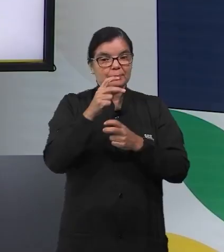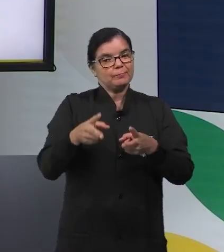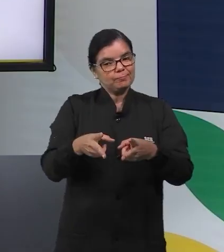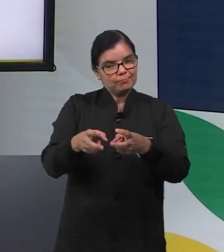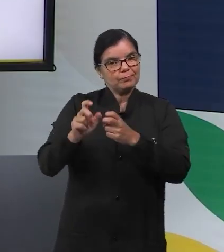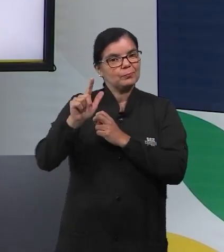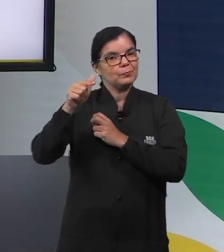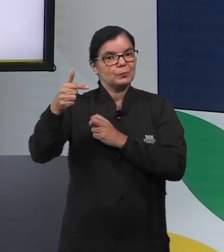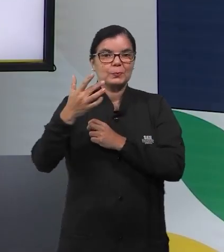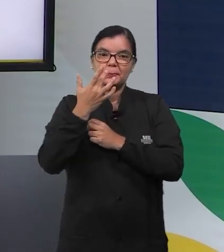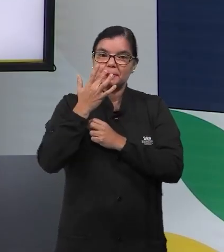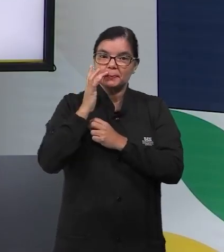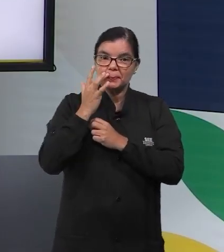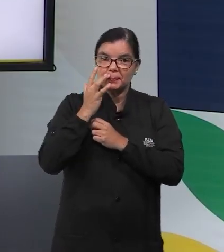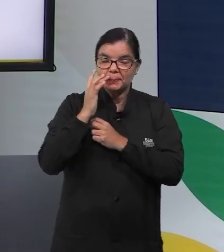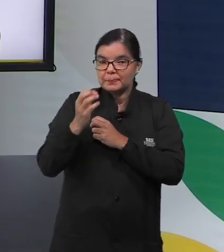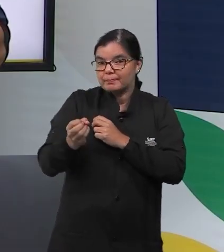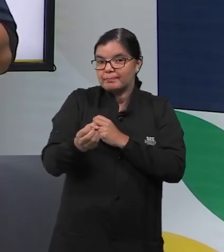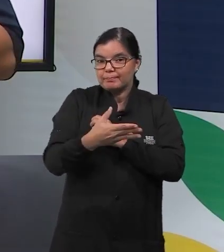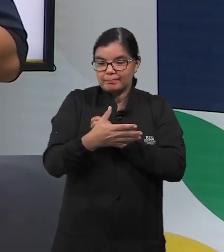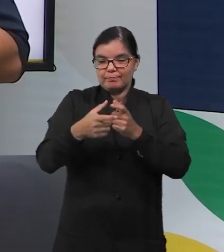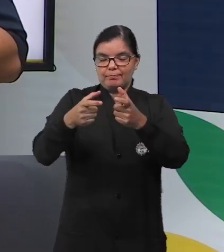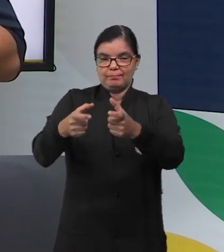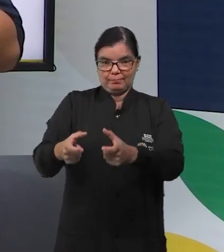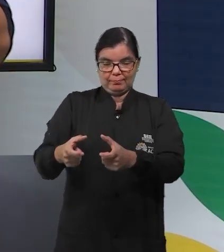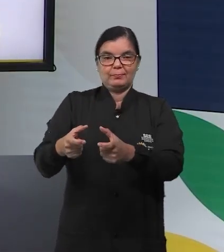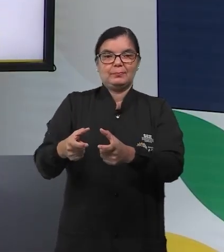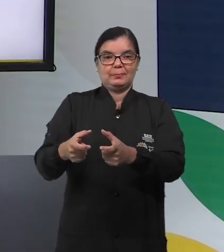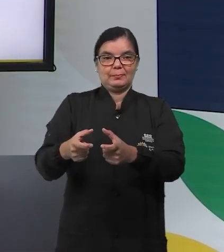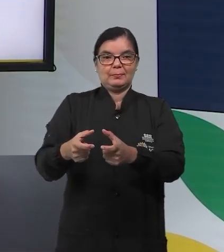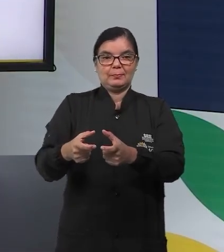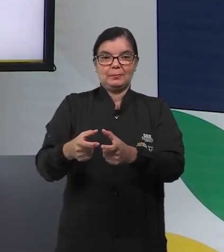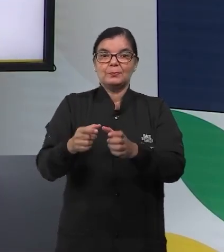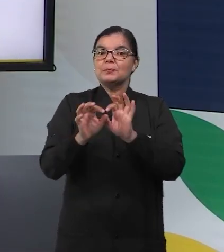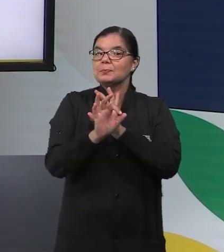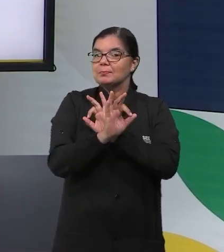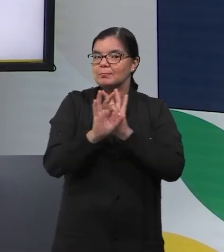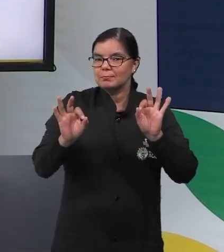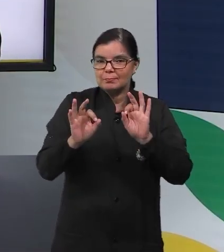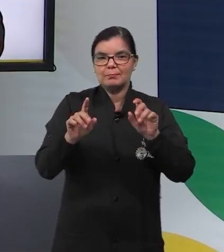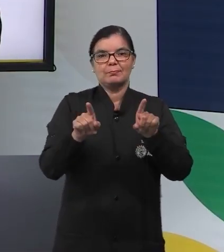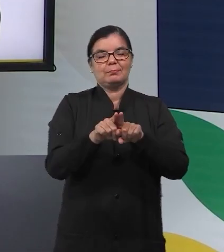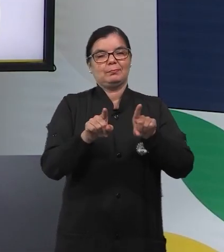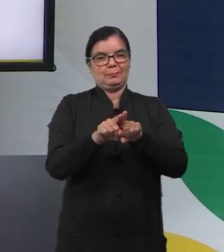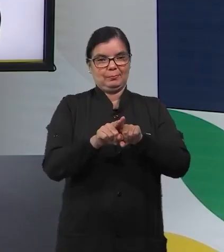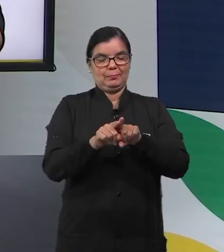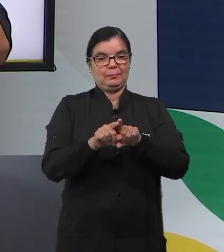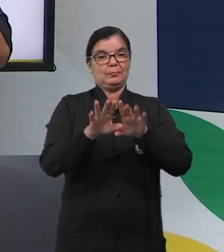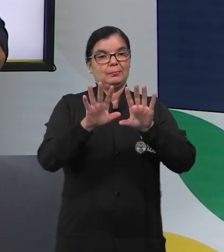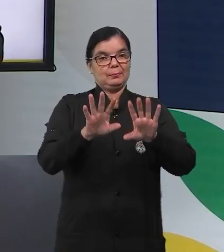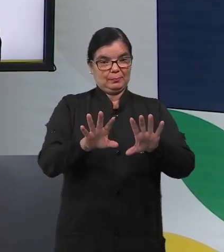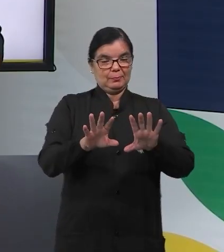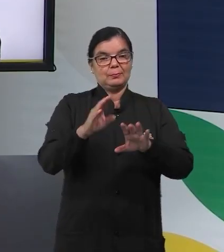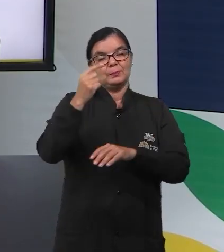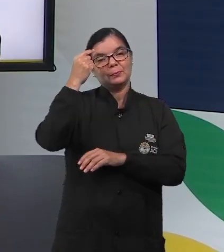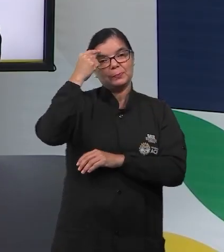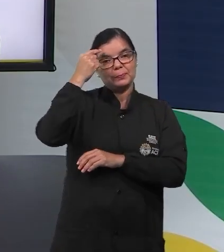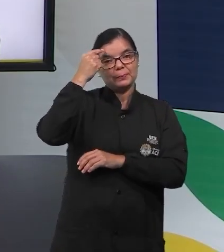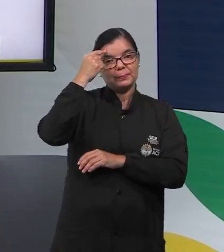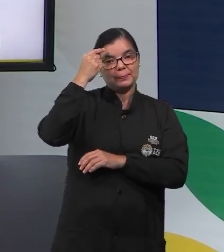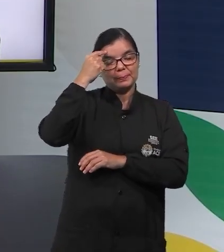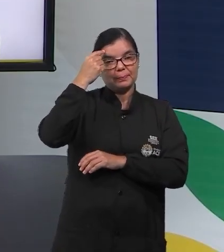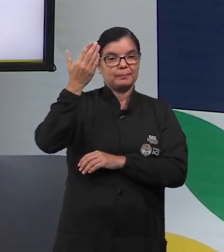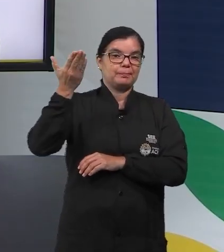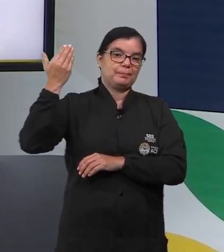explorarmos ouro naquela nova região, naquela nova terra, ótimo também. Funcionava, era esse o pensamento